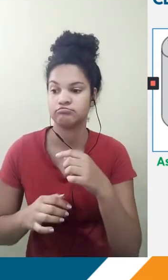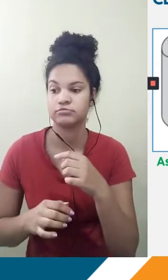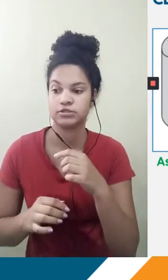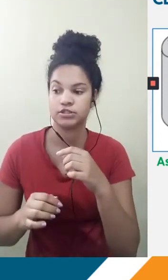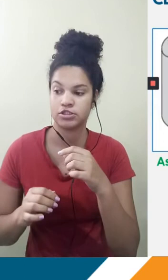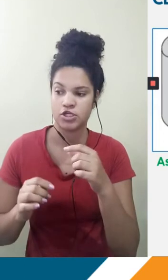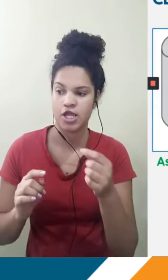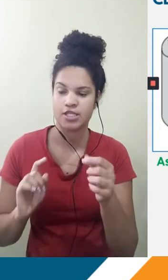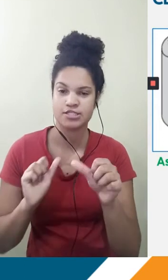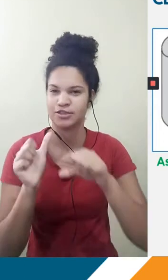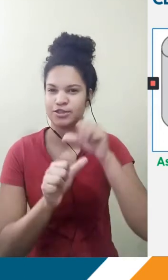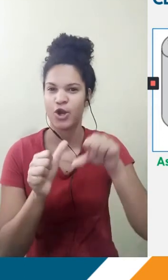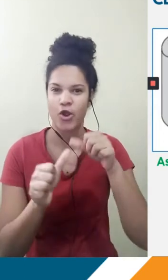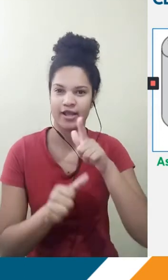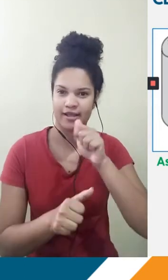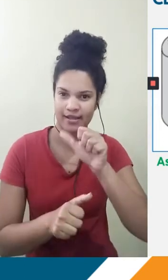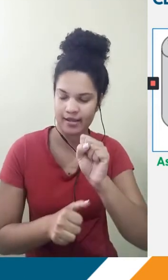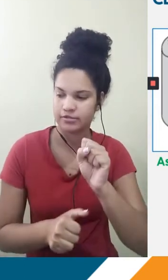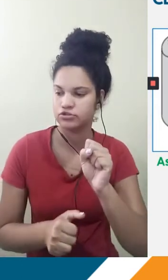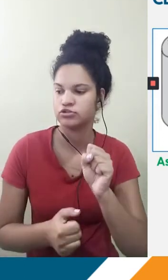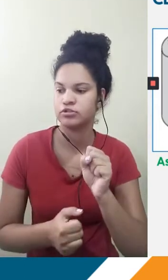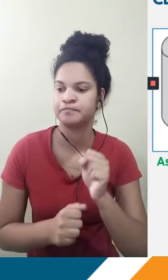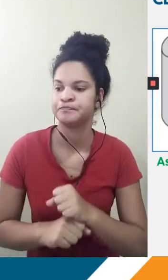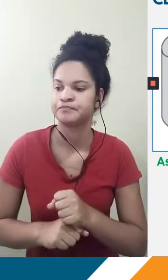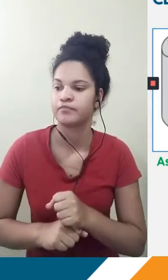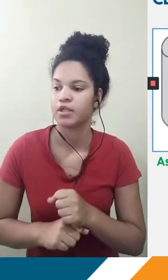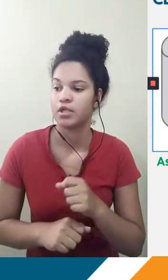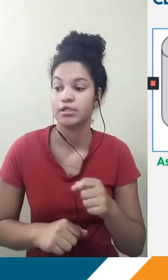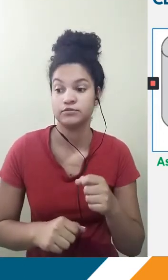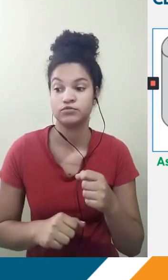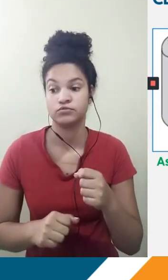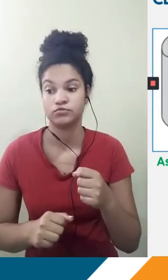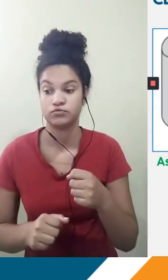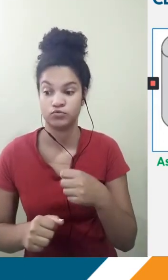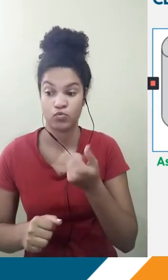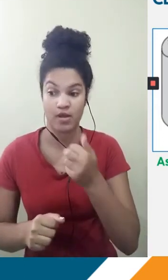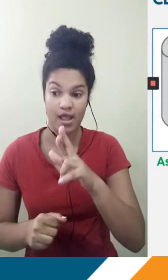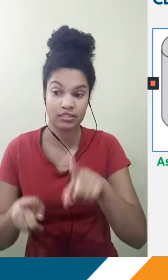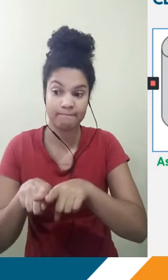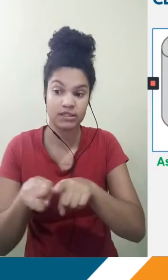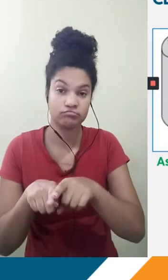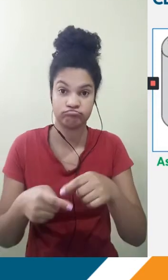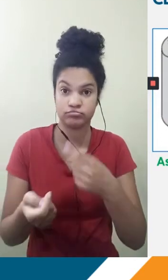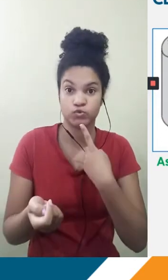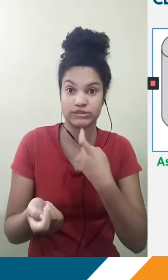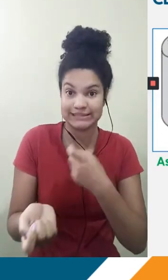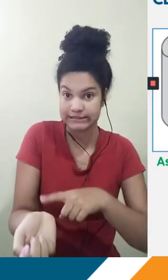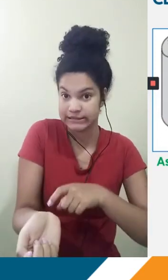a nível pulmonar e no sangue, devido ao processo de difusão. Quando a gente respira, o